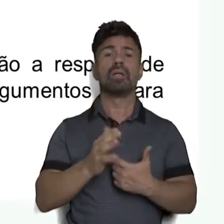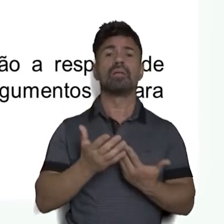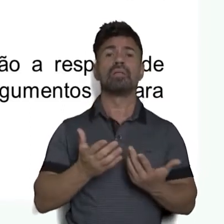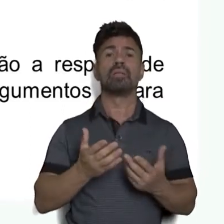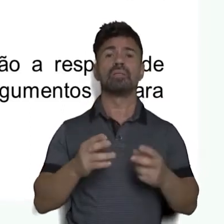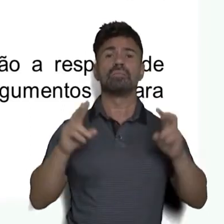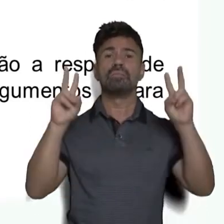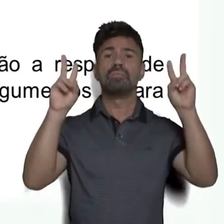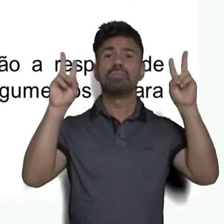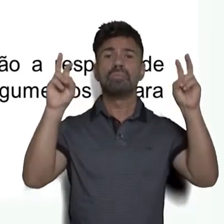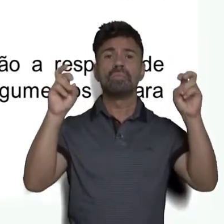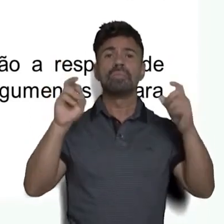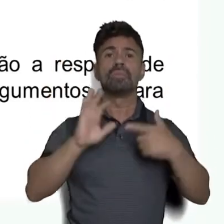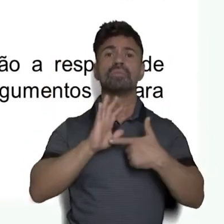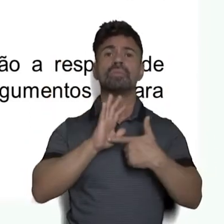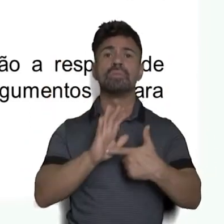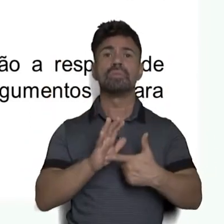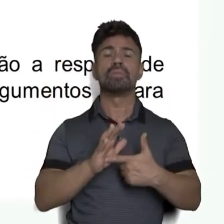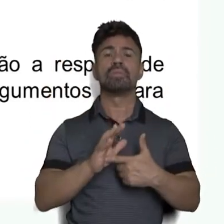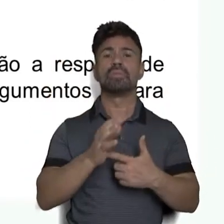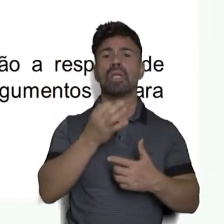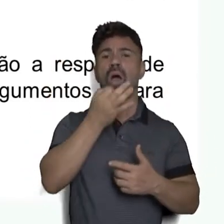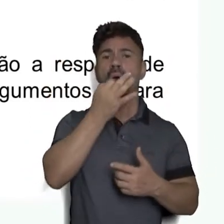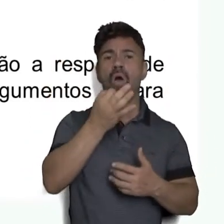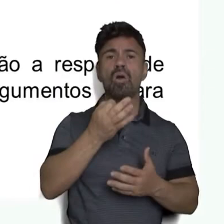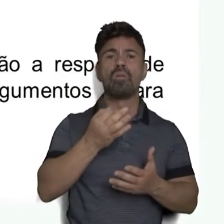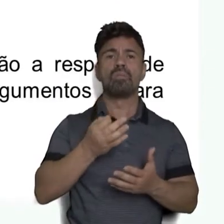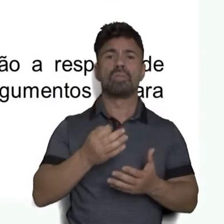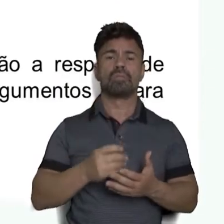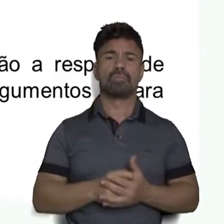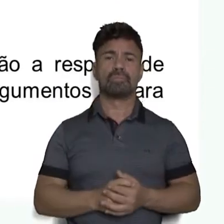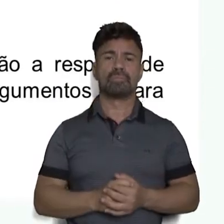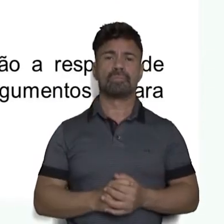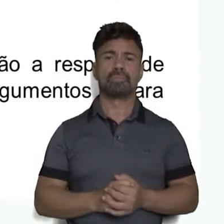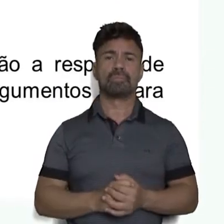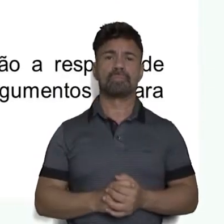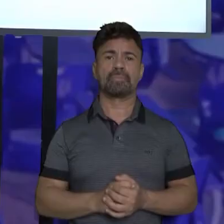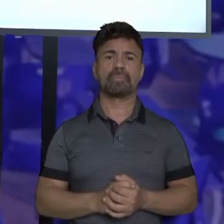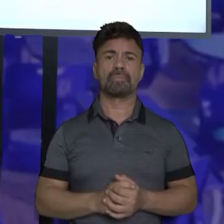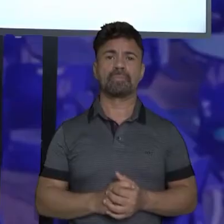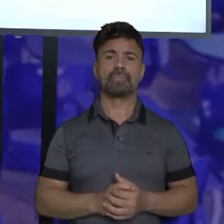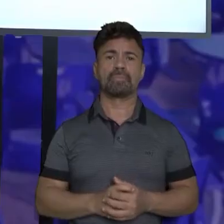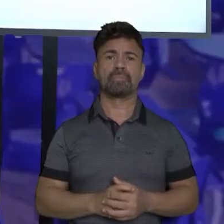determinado assunto, apresentando argumentos para convencer quem está lendo.